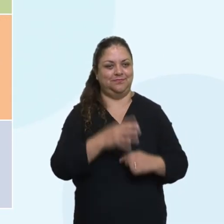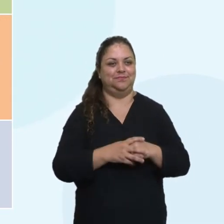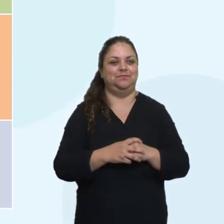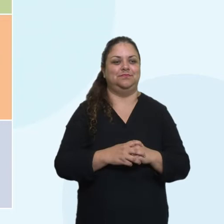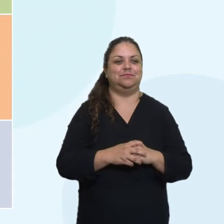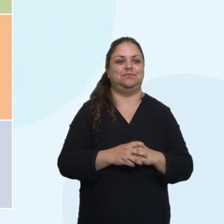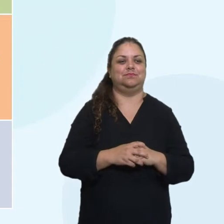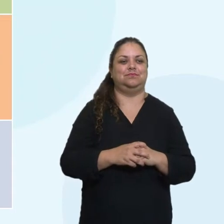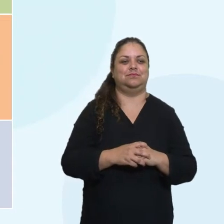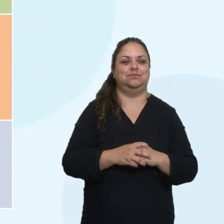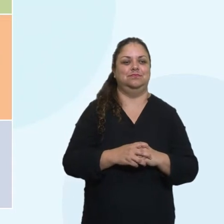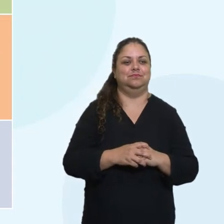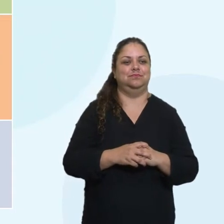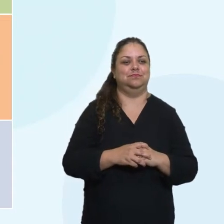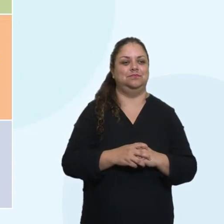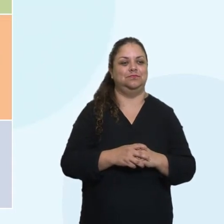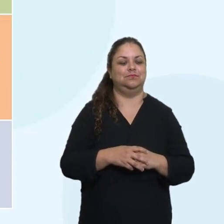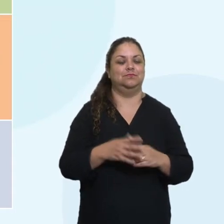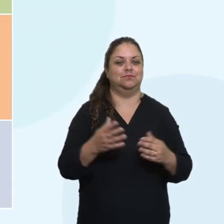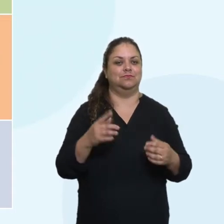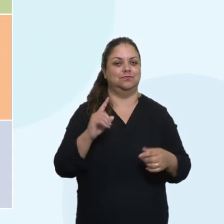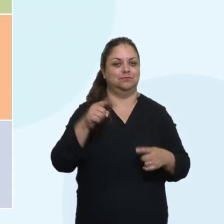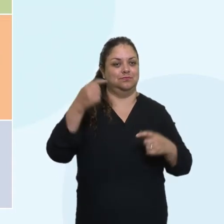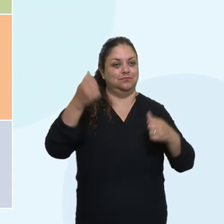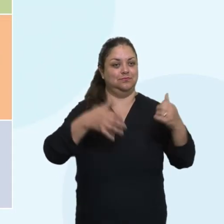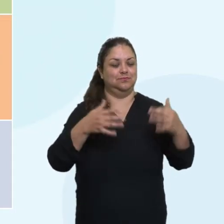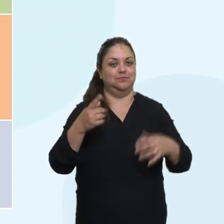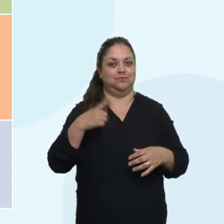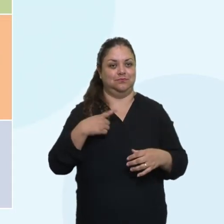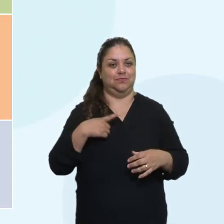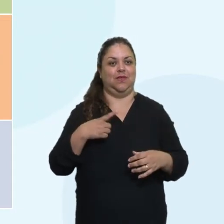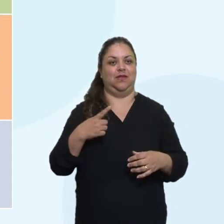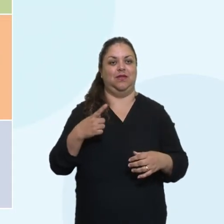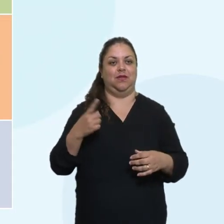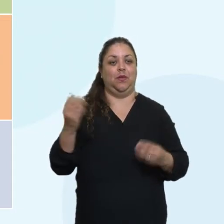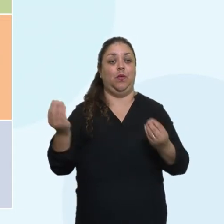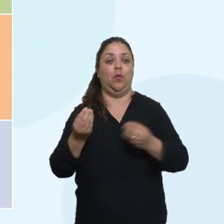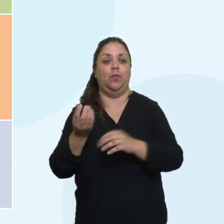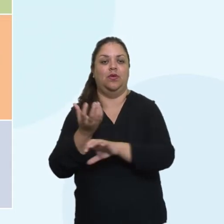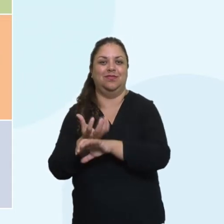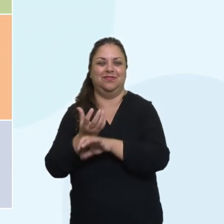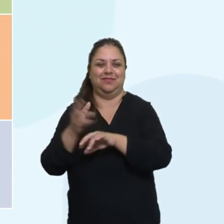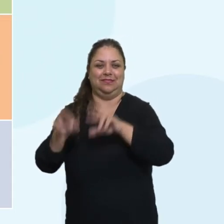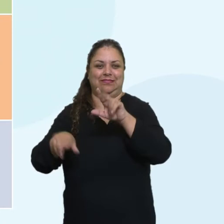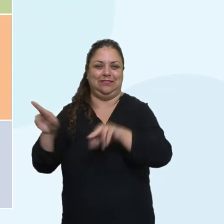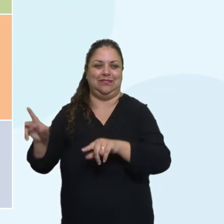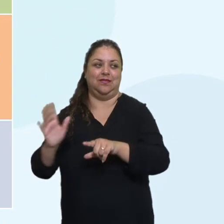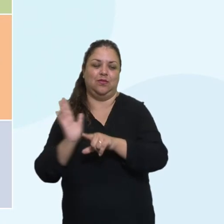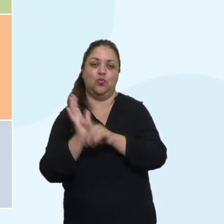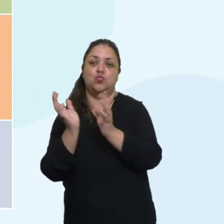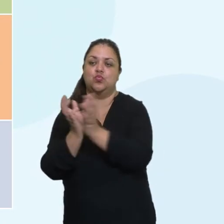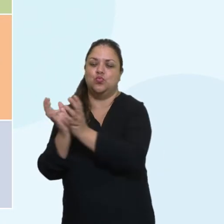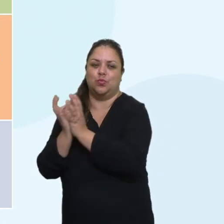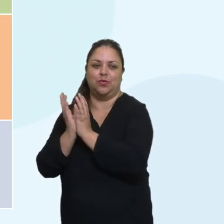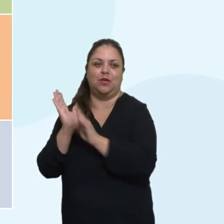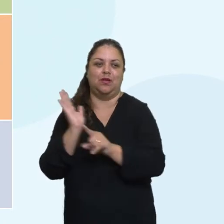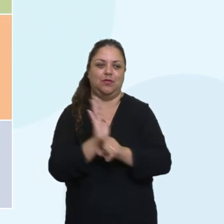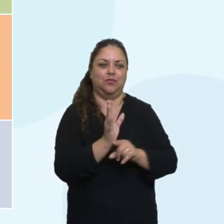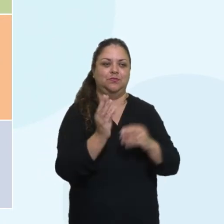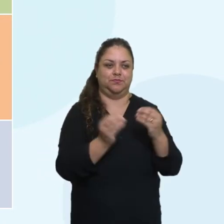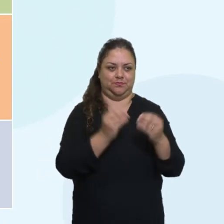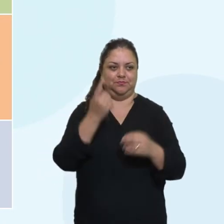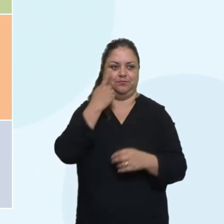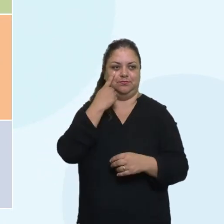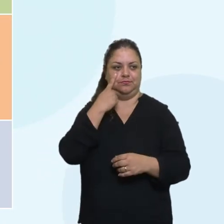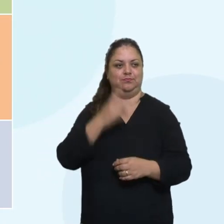depois explicitados aí nas micro competências como elas puderam auxiliar gente nesse sentido eu falei para vocês algum